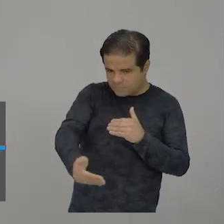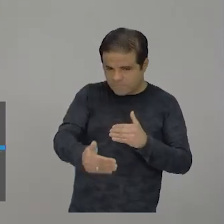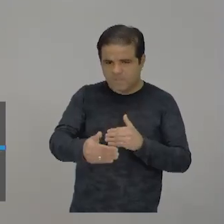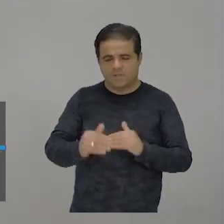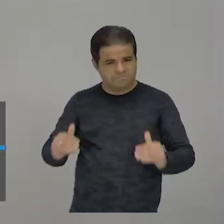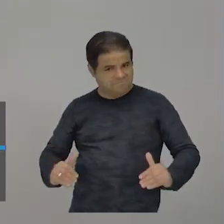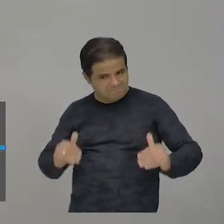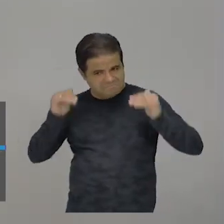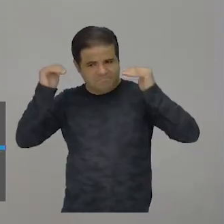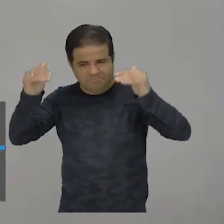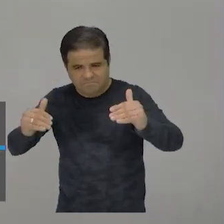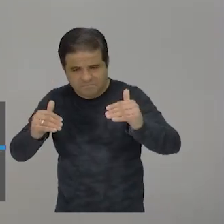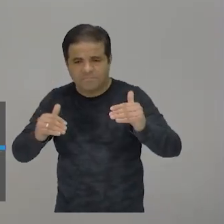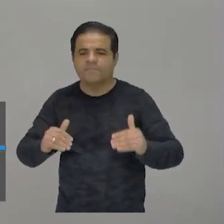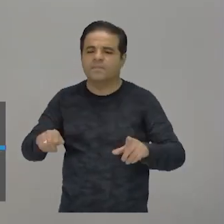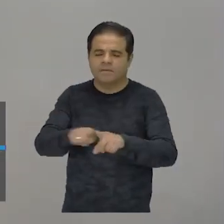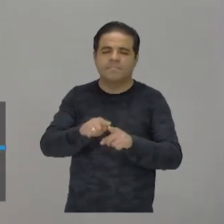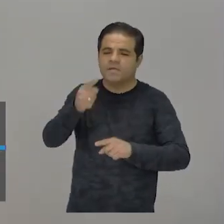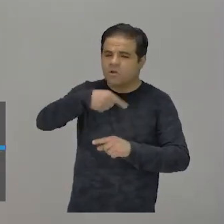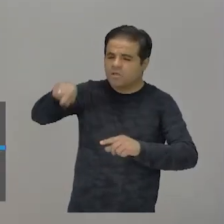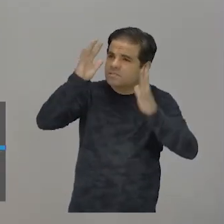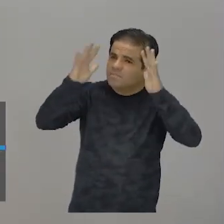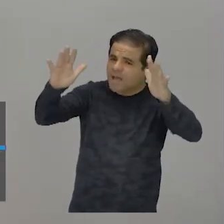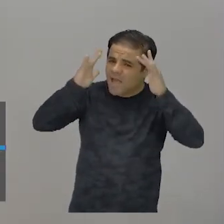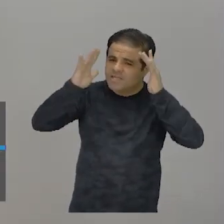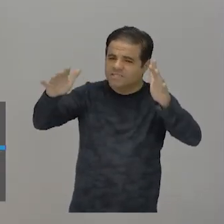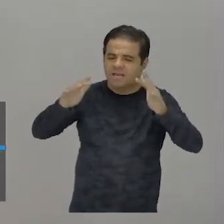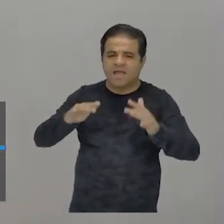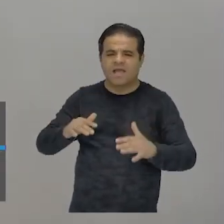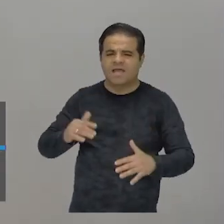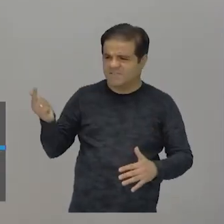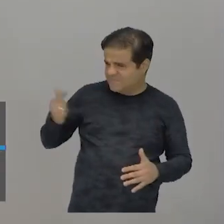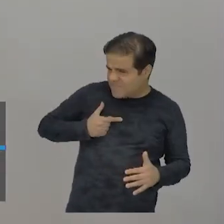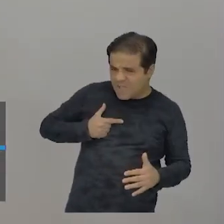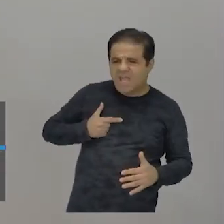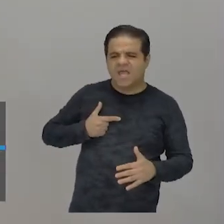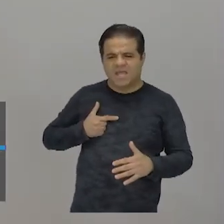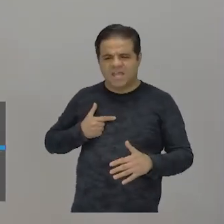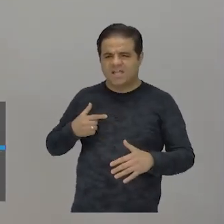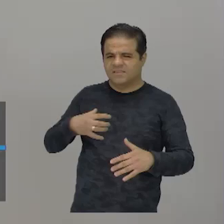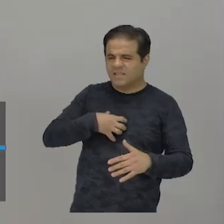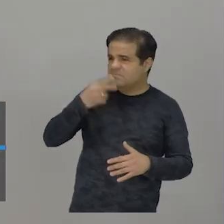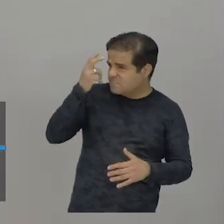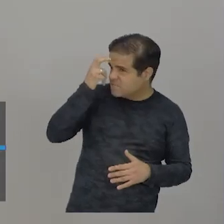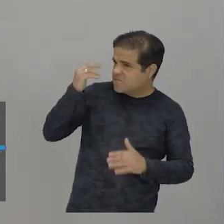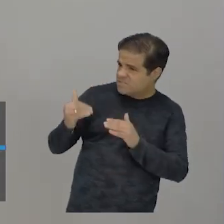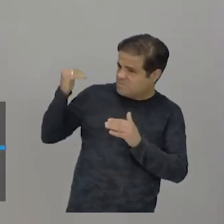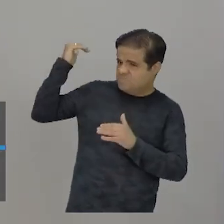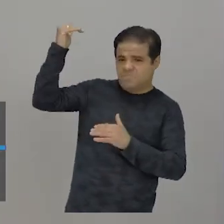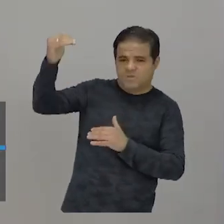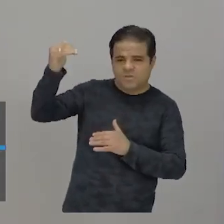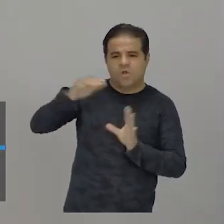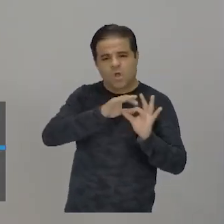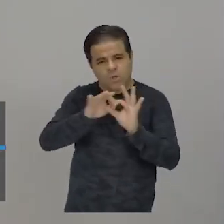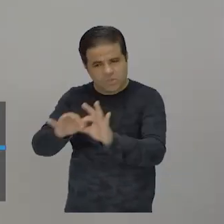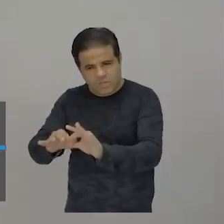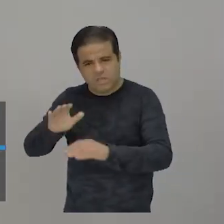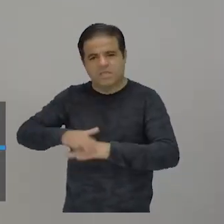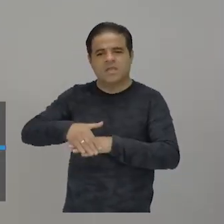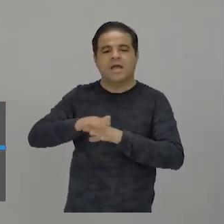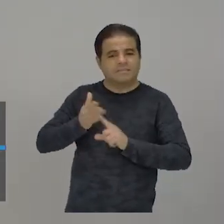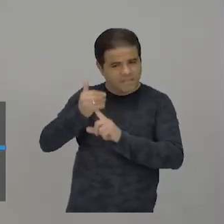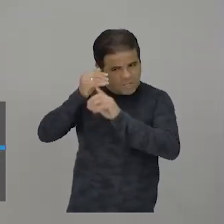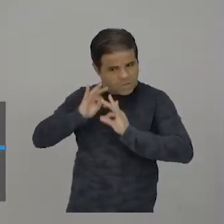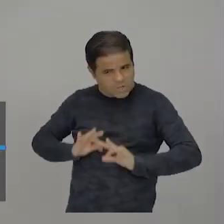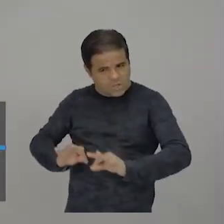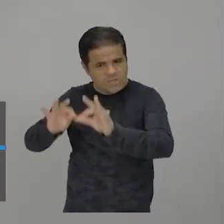seres superiores e até, né, o imaginário desses seres feios, né, que tem até uma inteligência superior e no contexto até